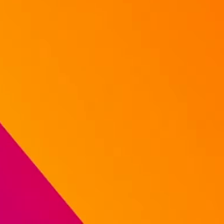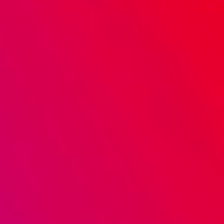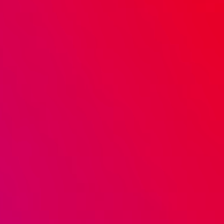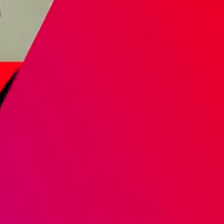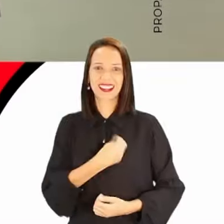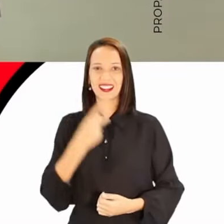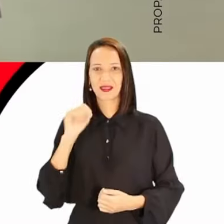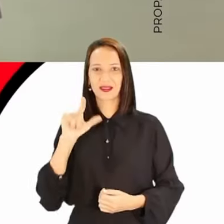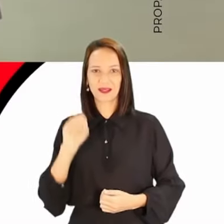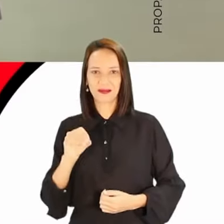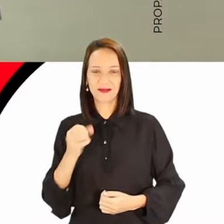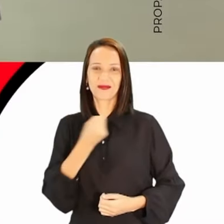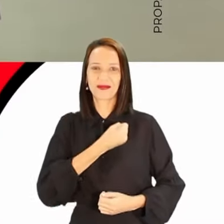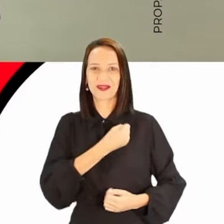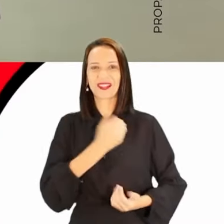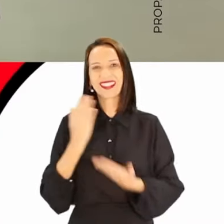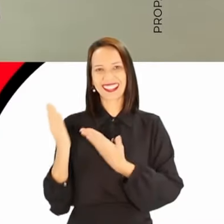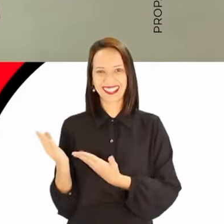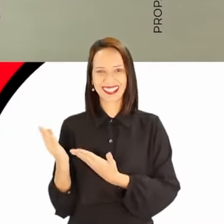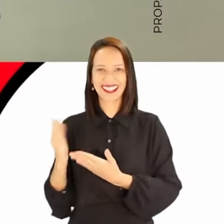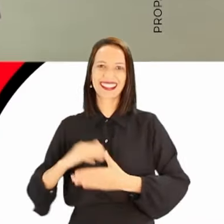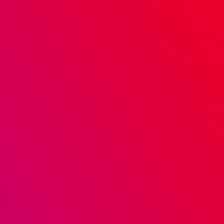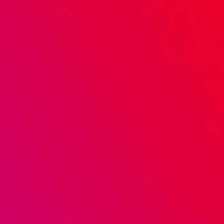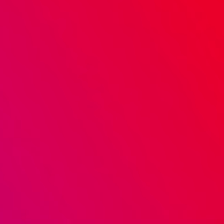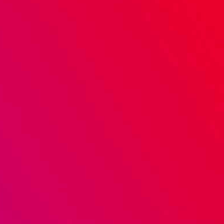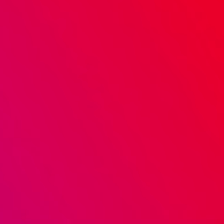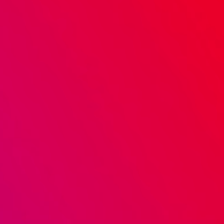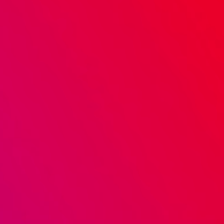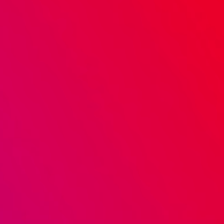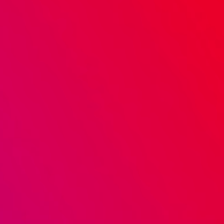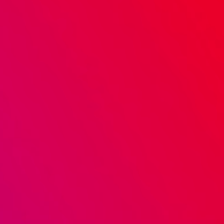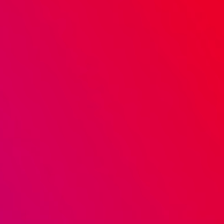-1. Paulo Rocha, 50-0-0-8.